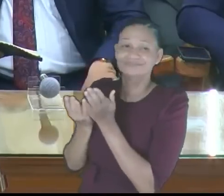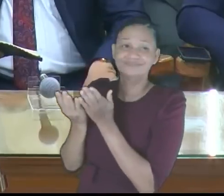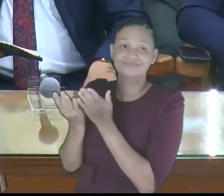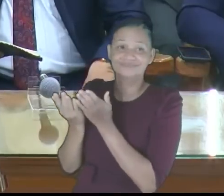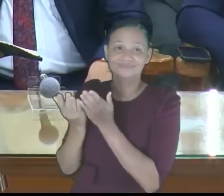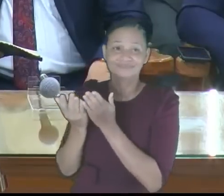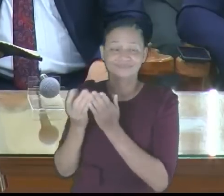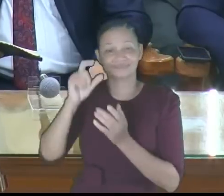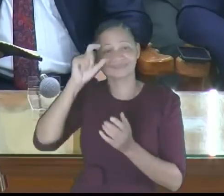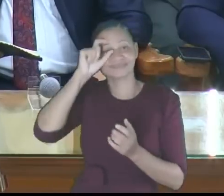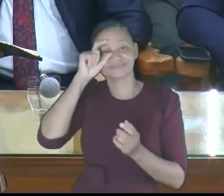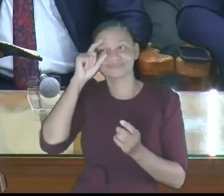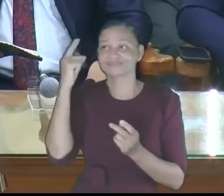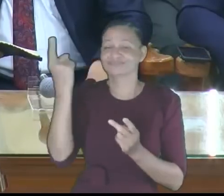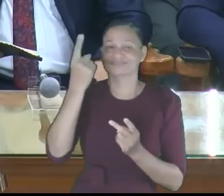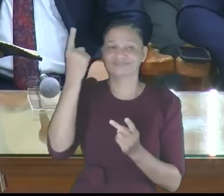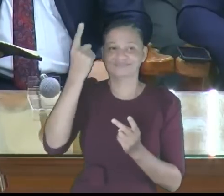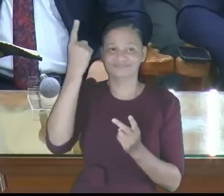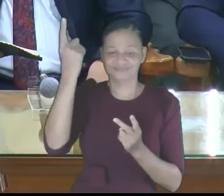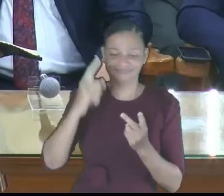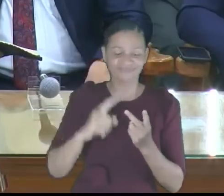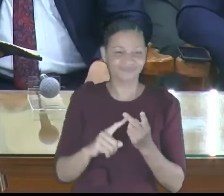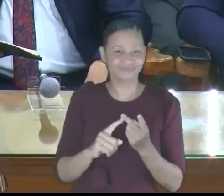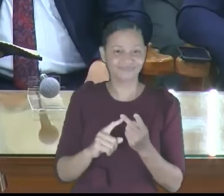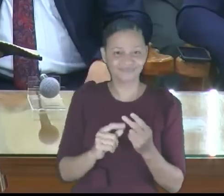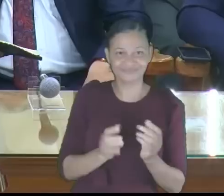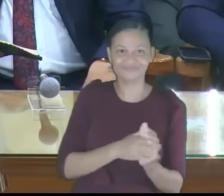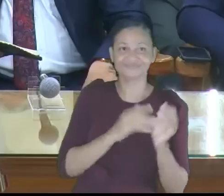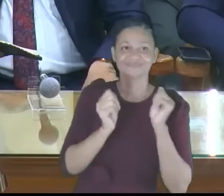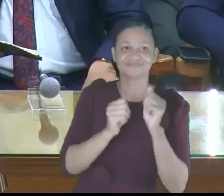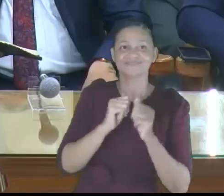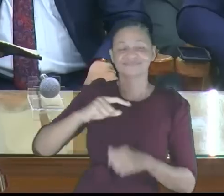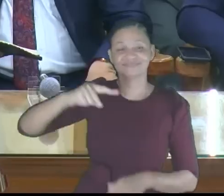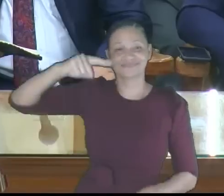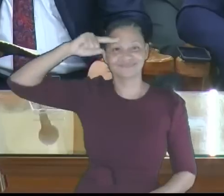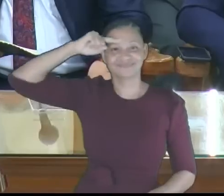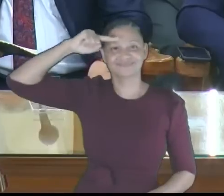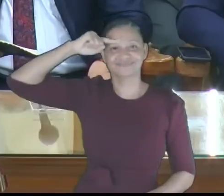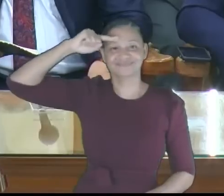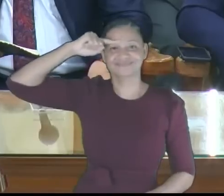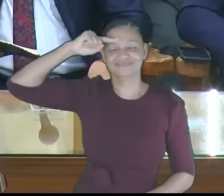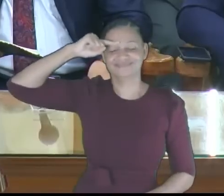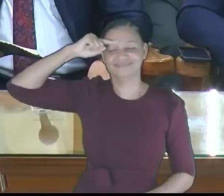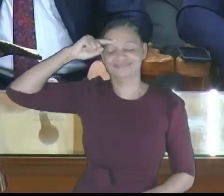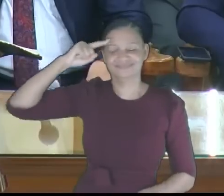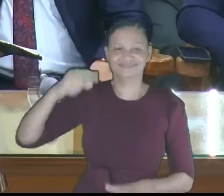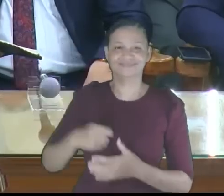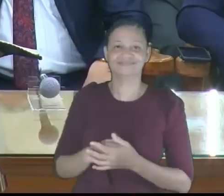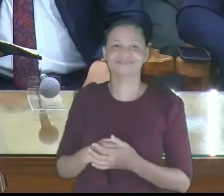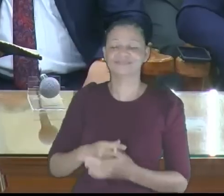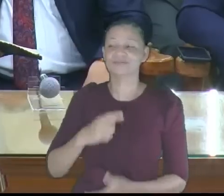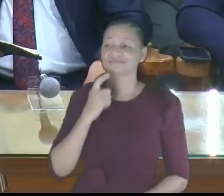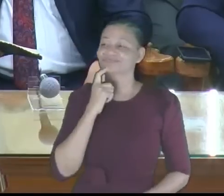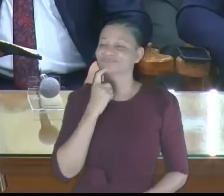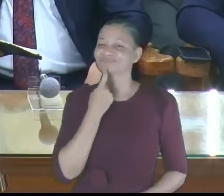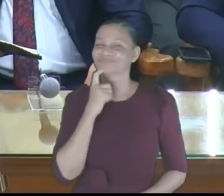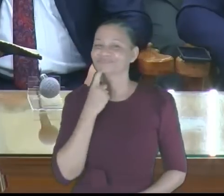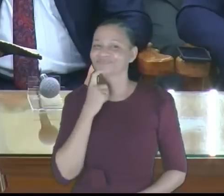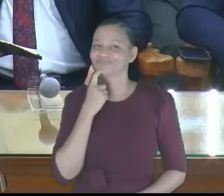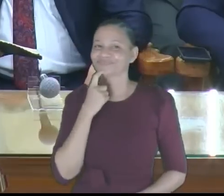Múcio Arruda. Aleluia. Luciano Aquino. Alberto